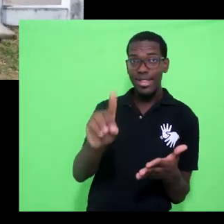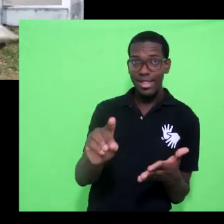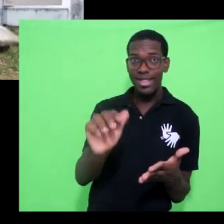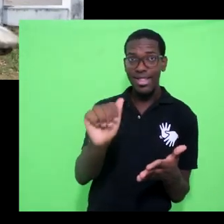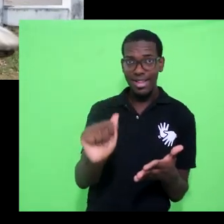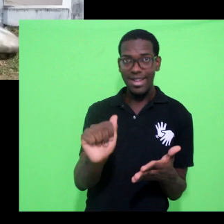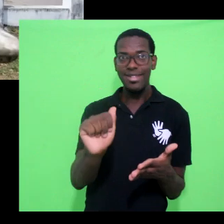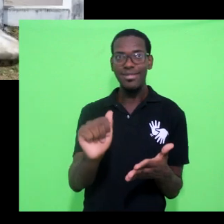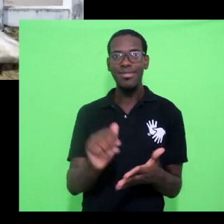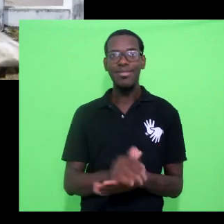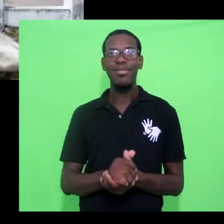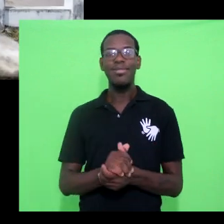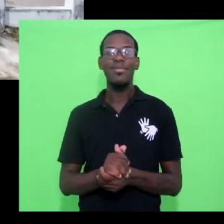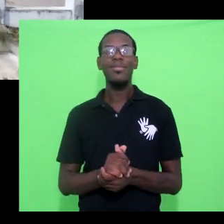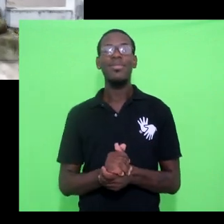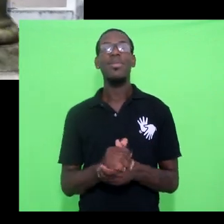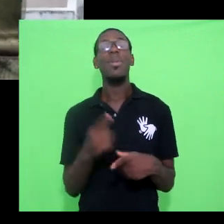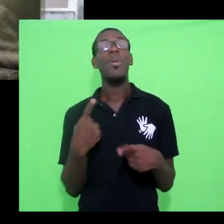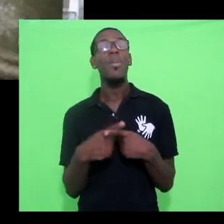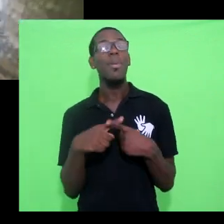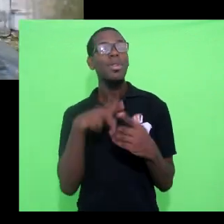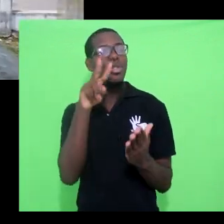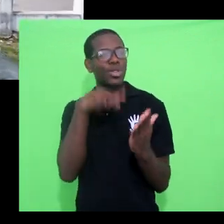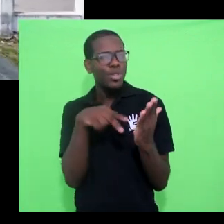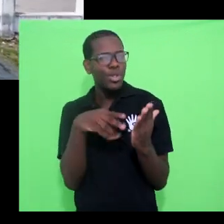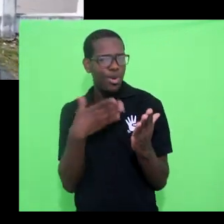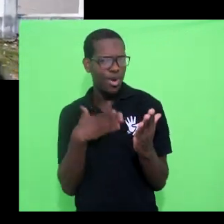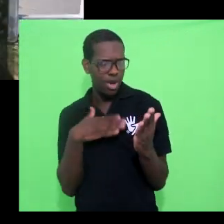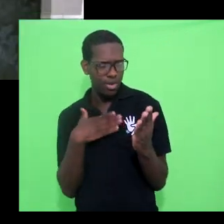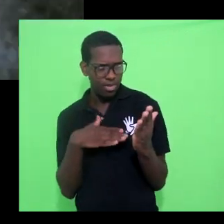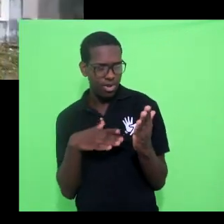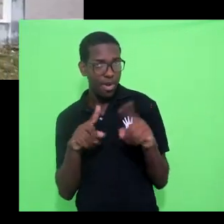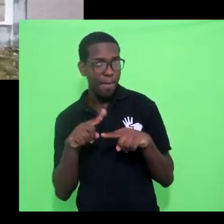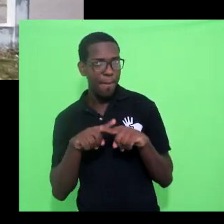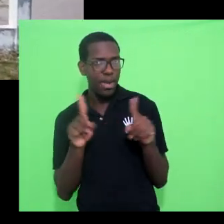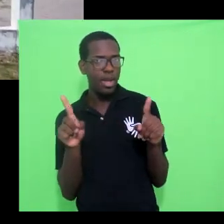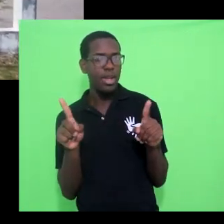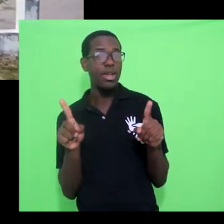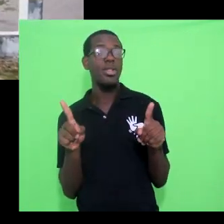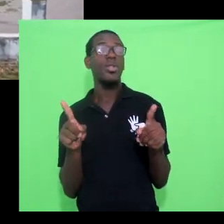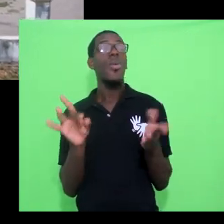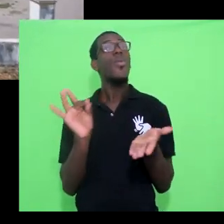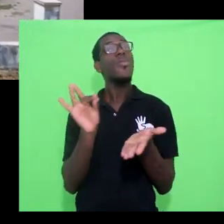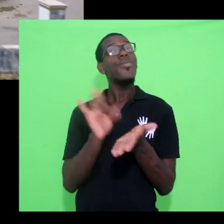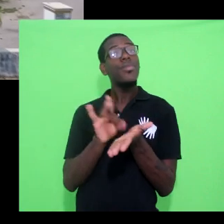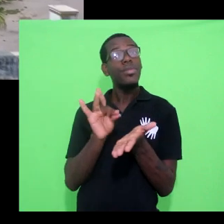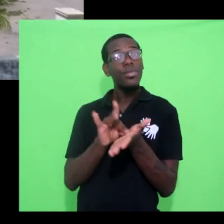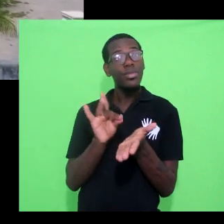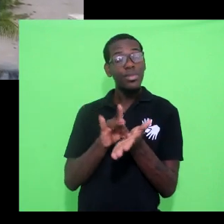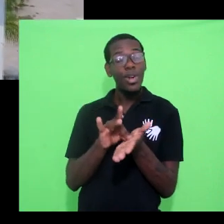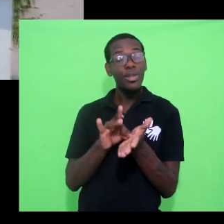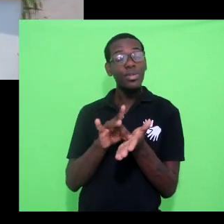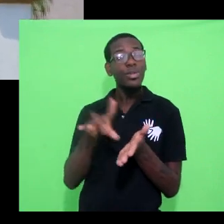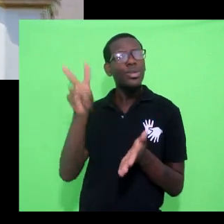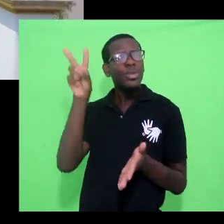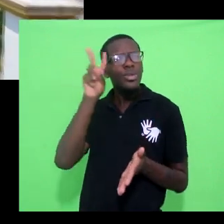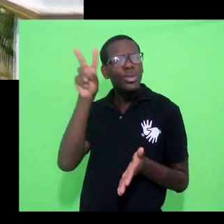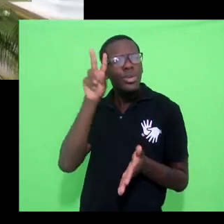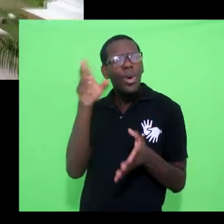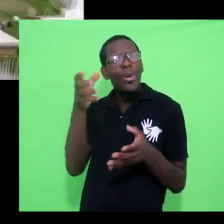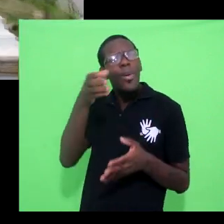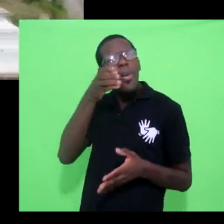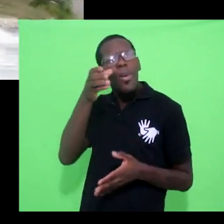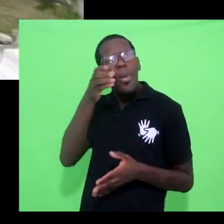Barbieira. A gente teria que dar uma lidinha mais com calma, mas o fato histórico e curioso,